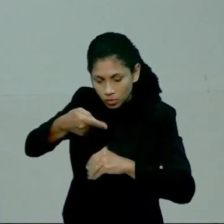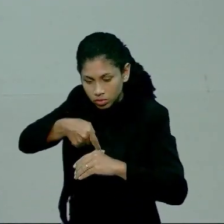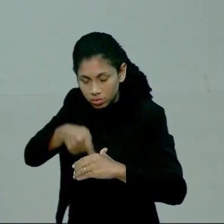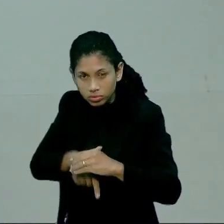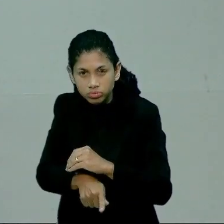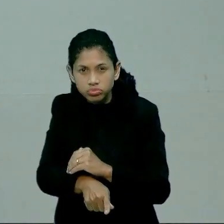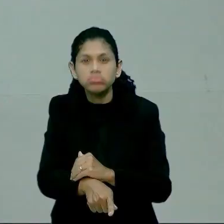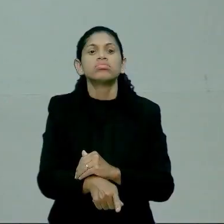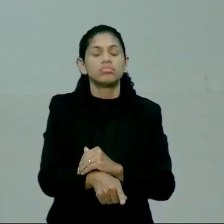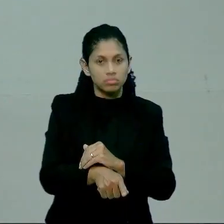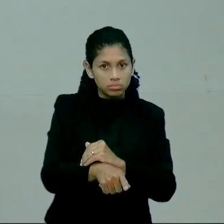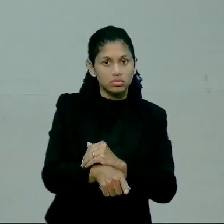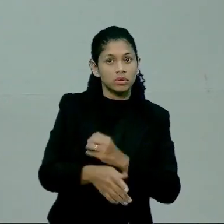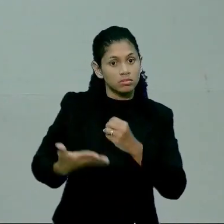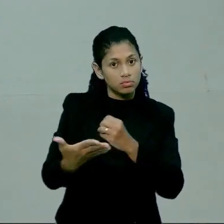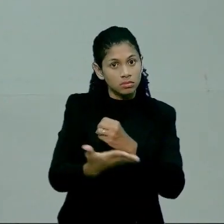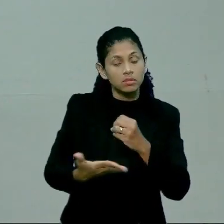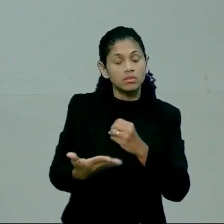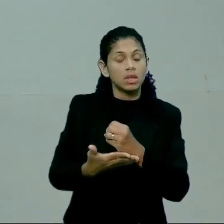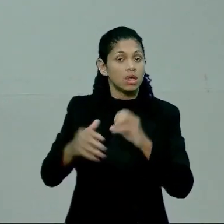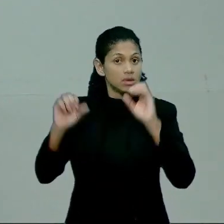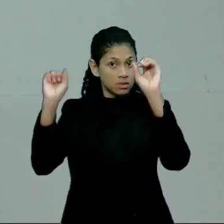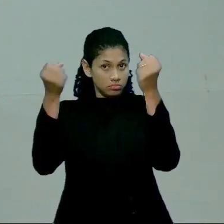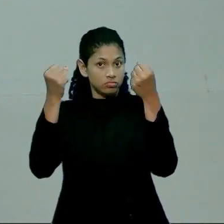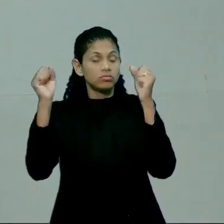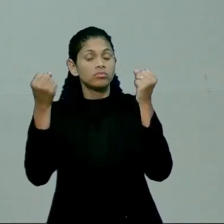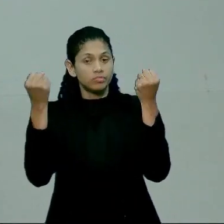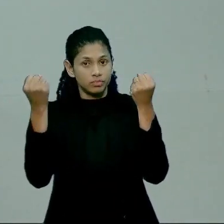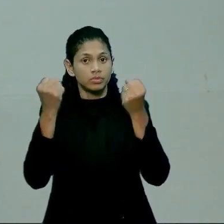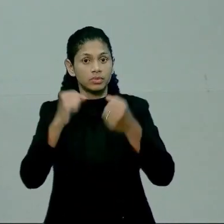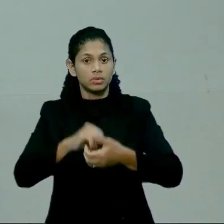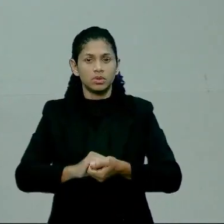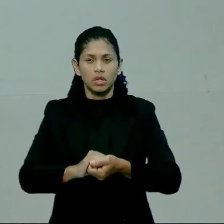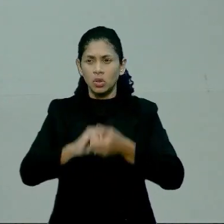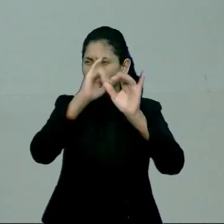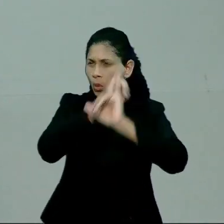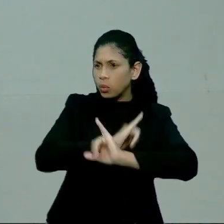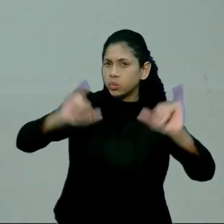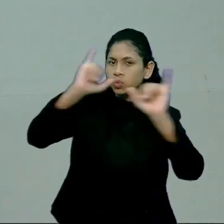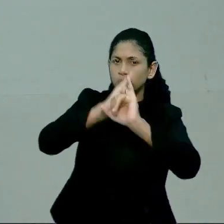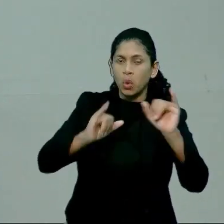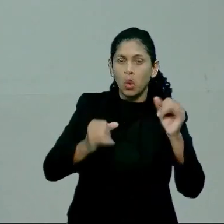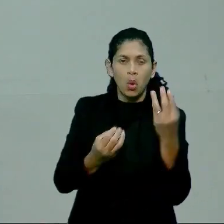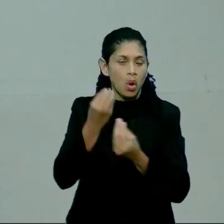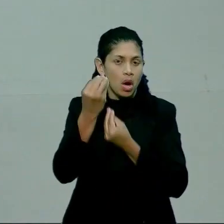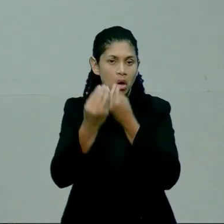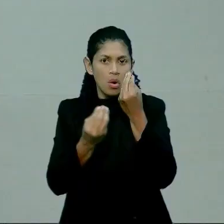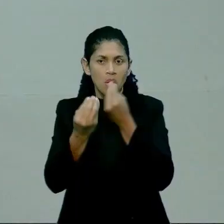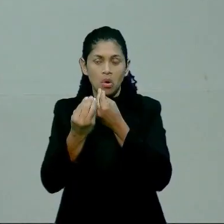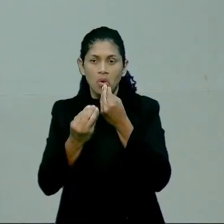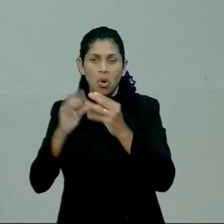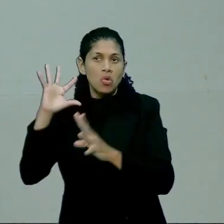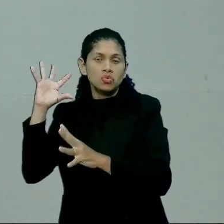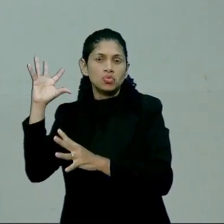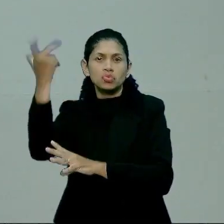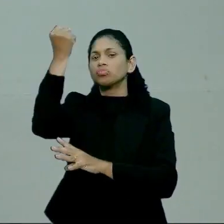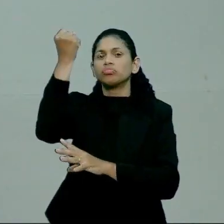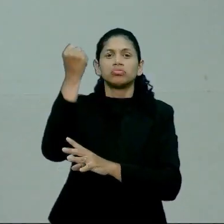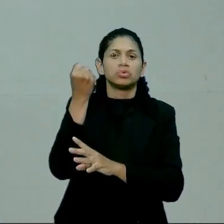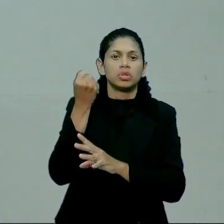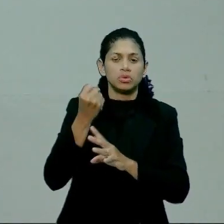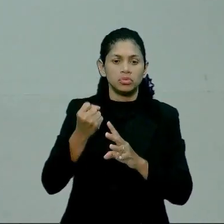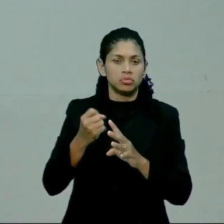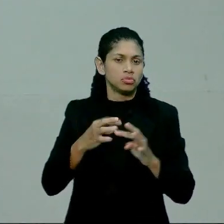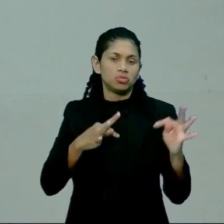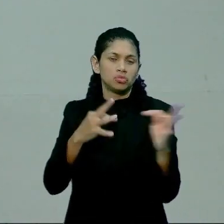se direcionar com base nesses treinos genéricos divulgados aí como se fosse a solução de todos os seus problemas, é um erro,